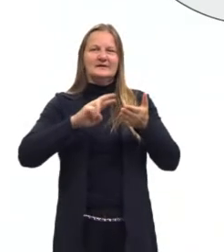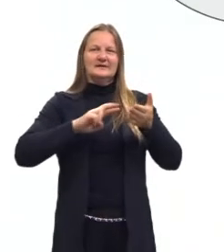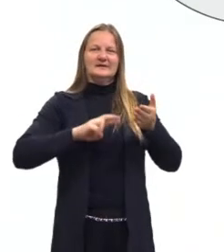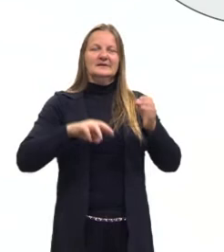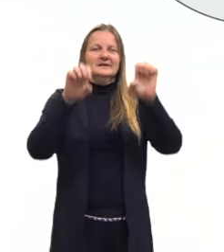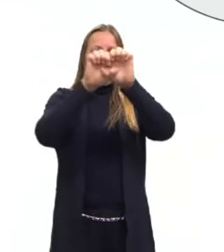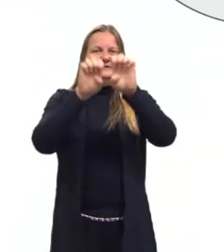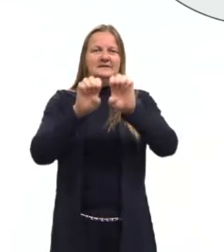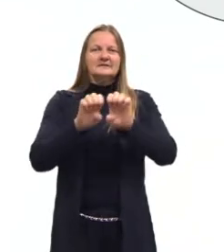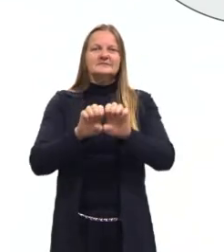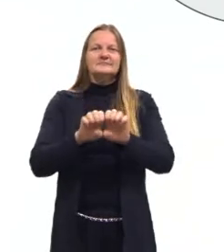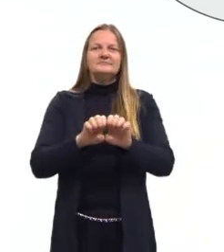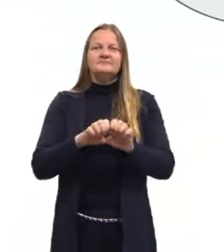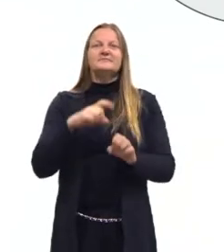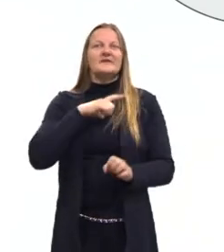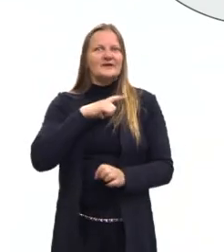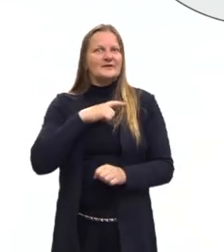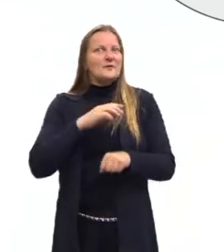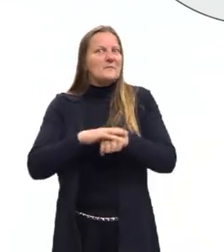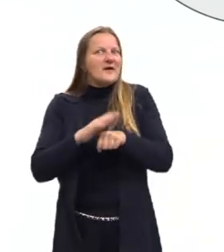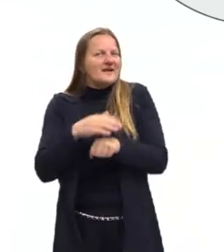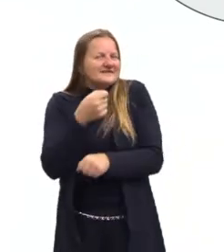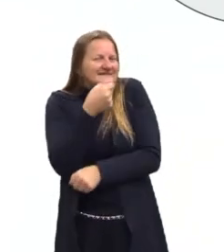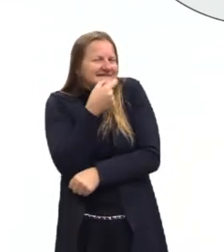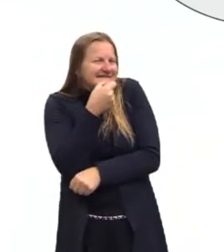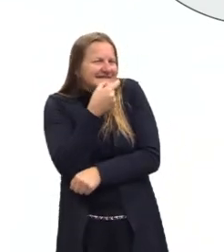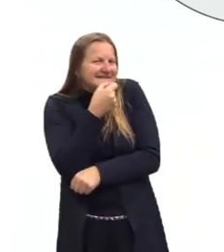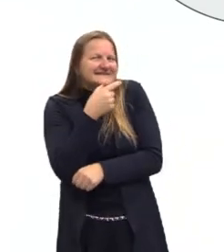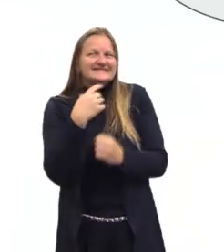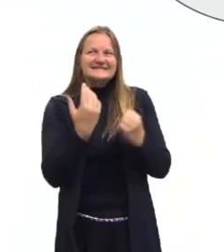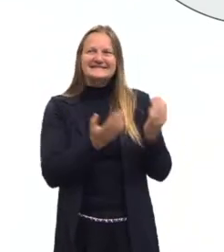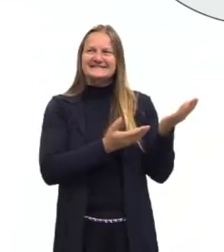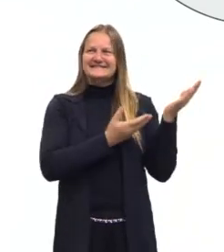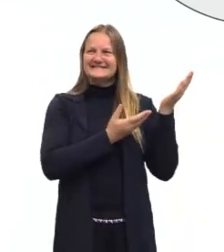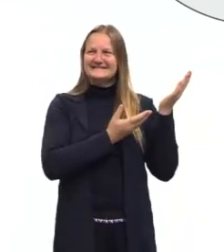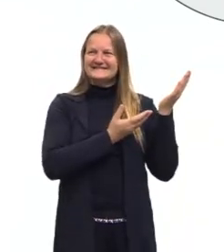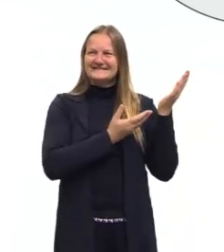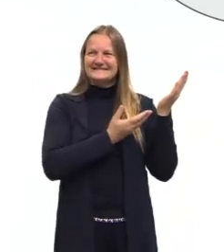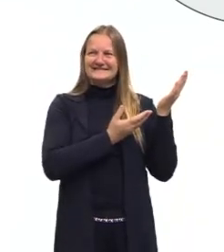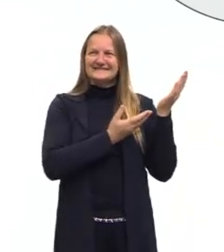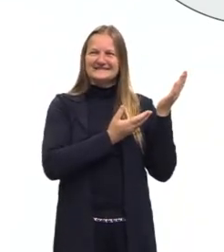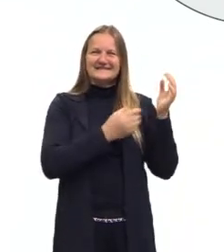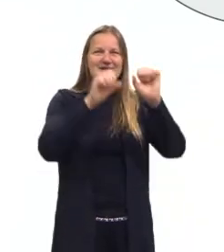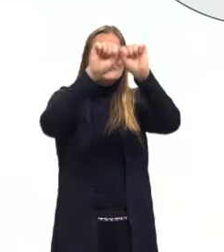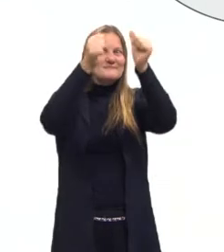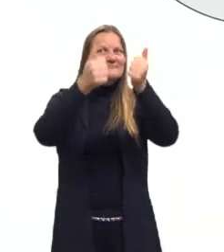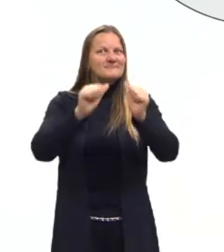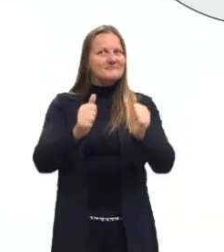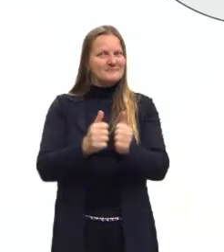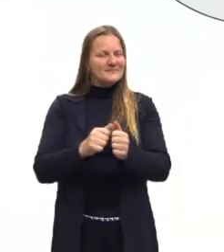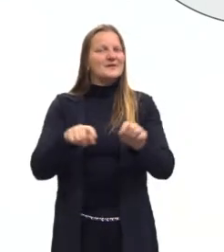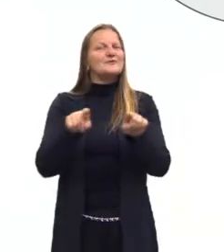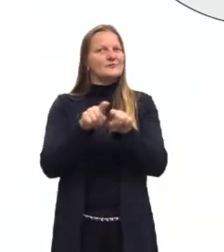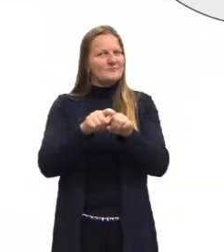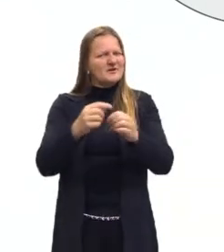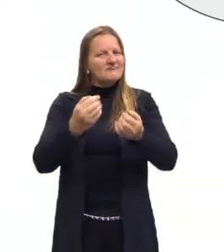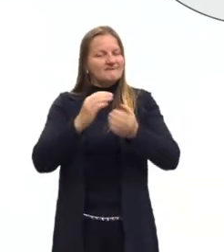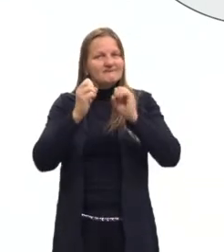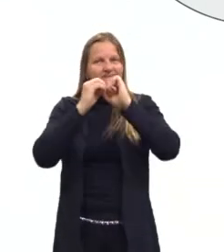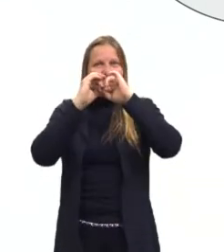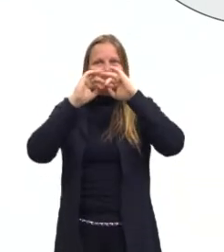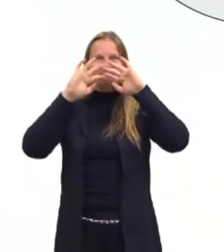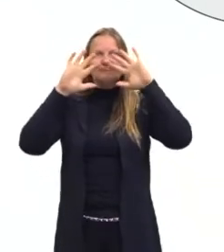usando esqueleto tem mais um meme Com certeza através das imagens a gente interpreta muito